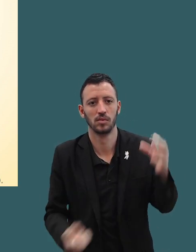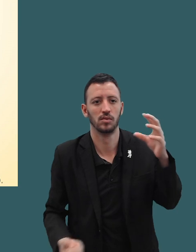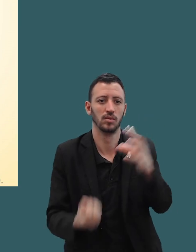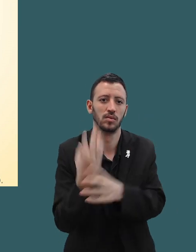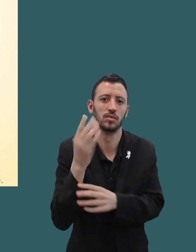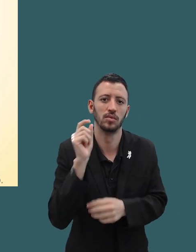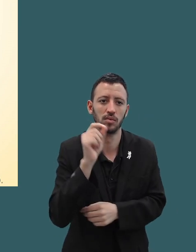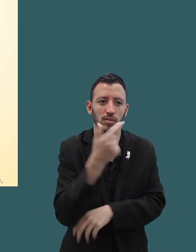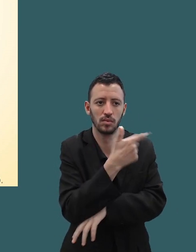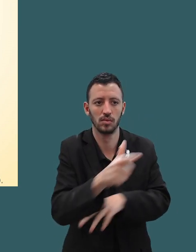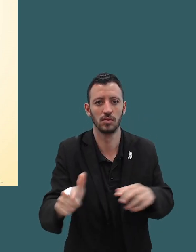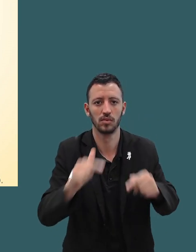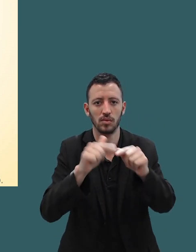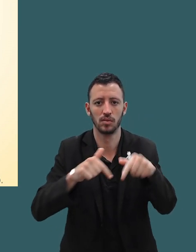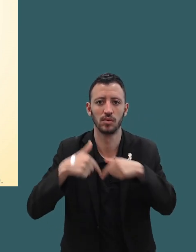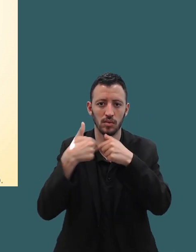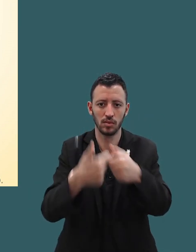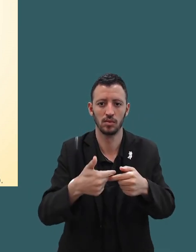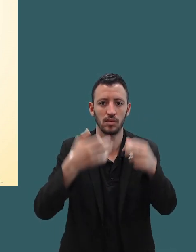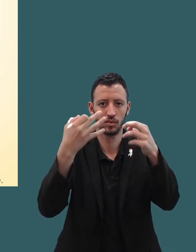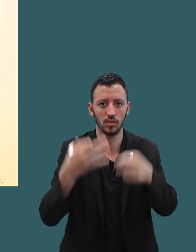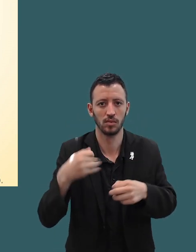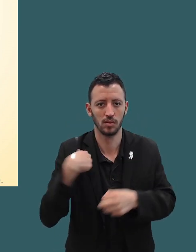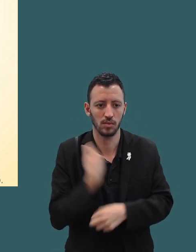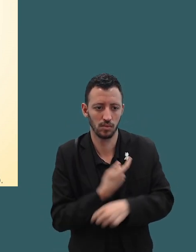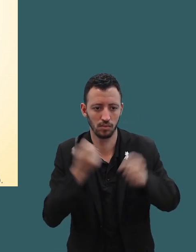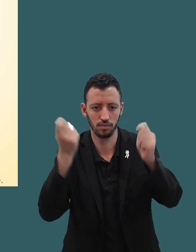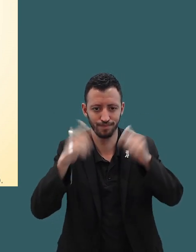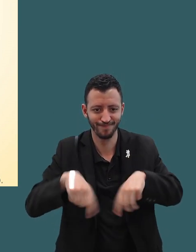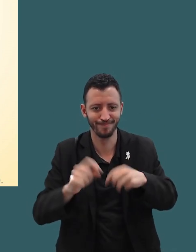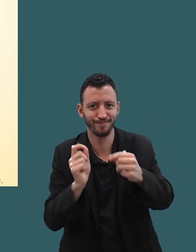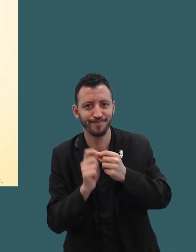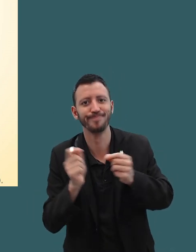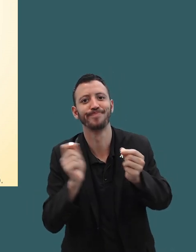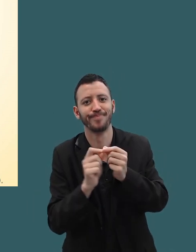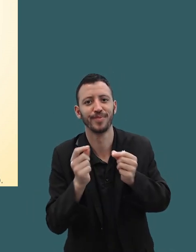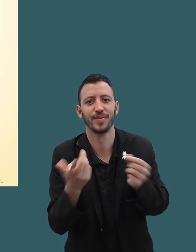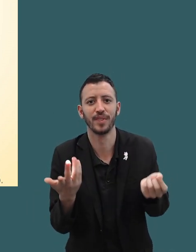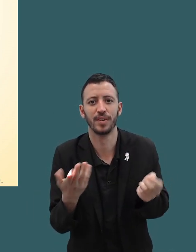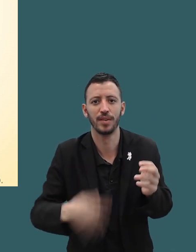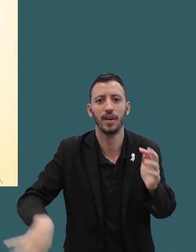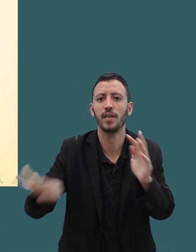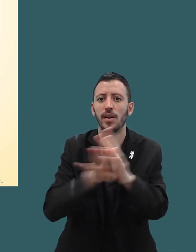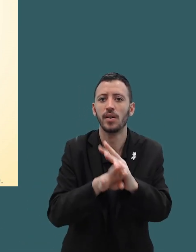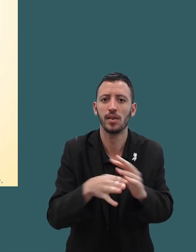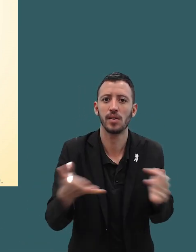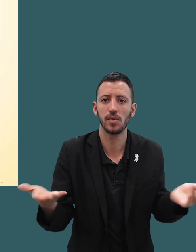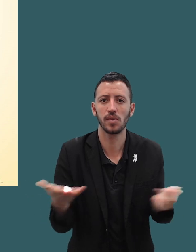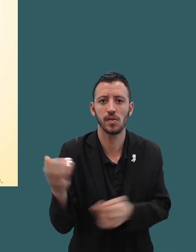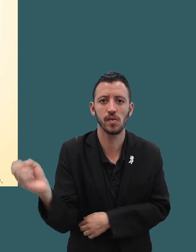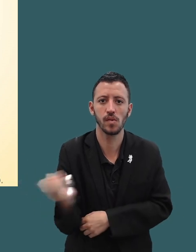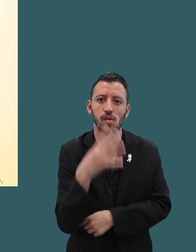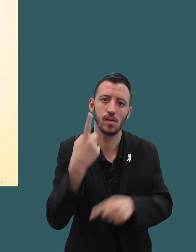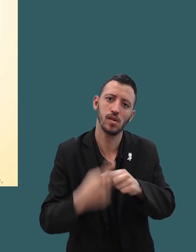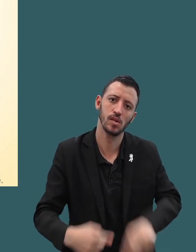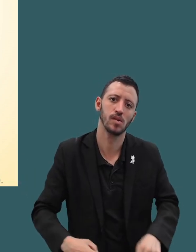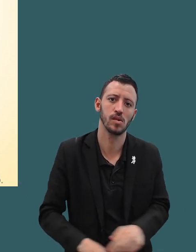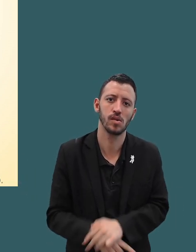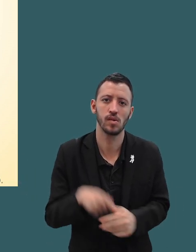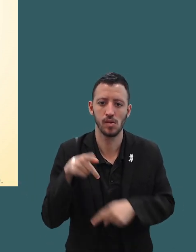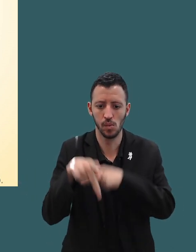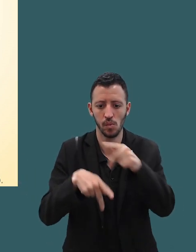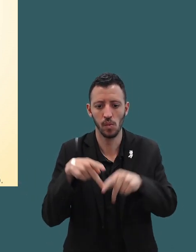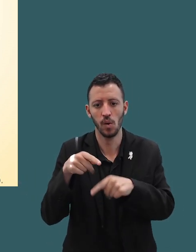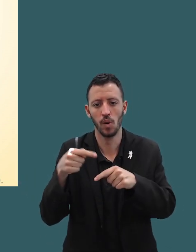criamos outras ações justamente para que a gente pudesse dar conta de chegar a esses novos desafios